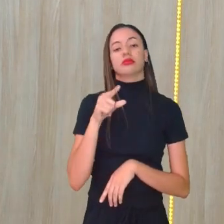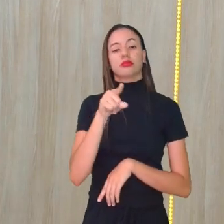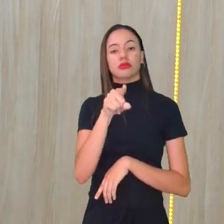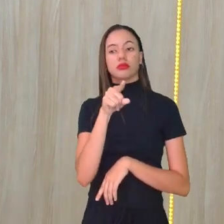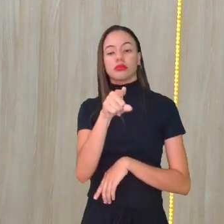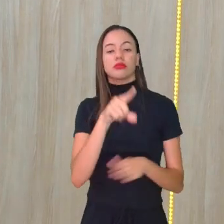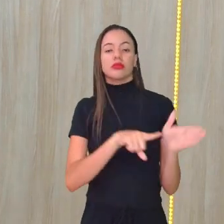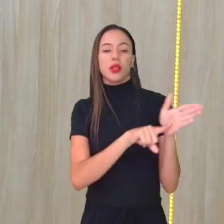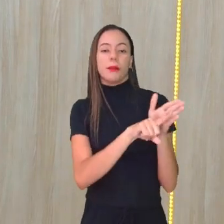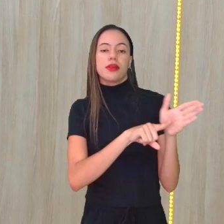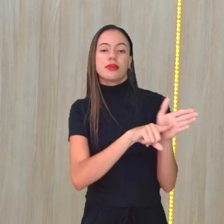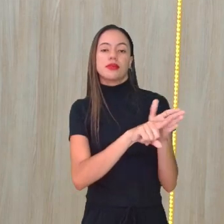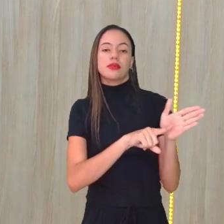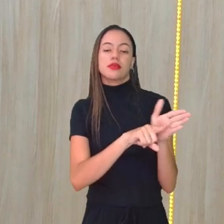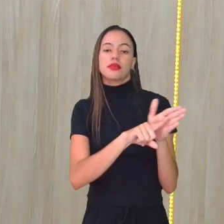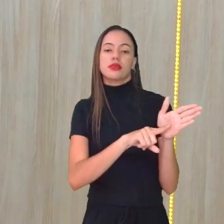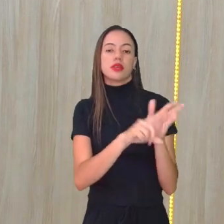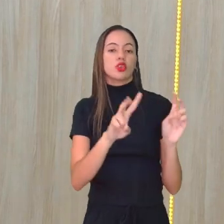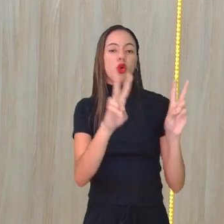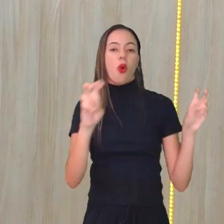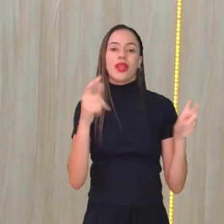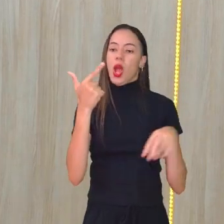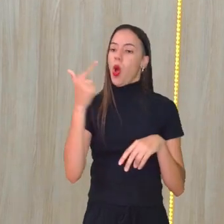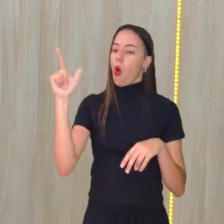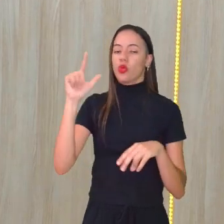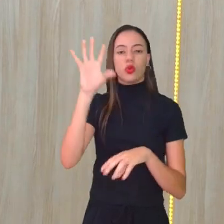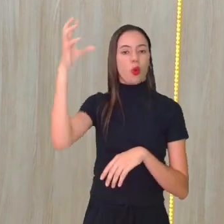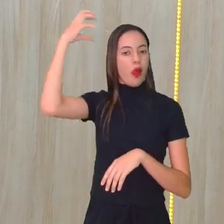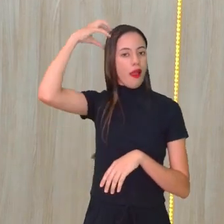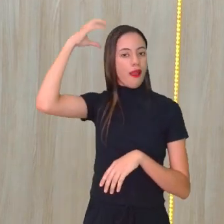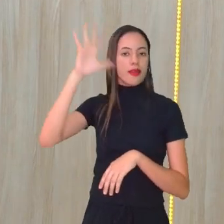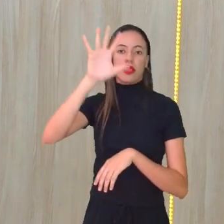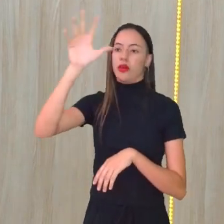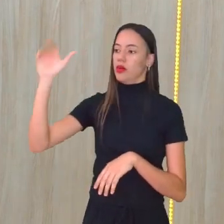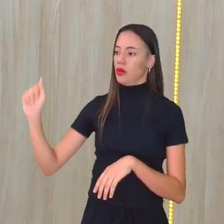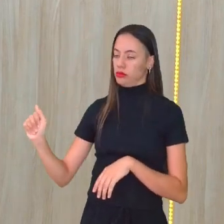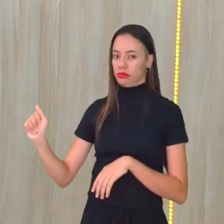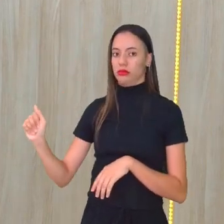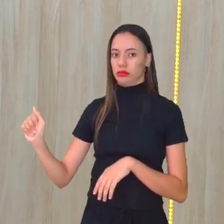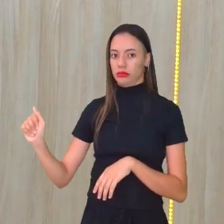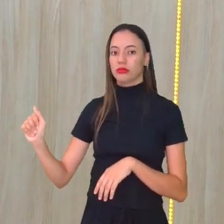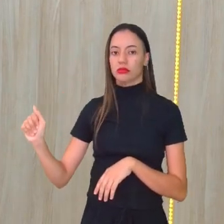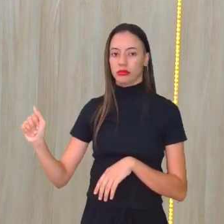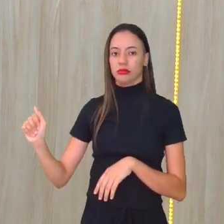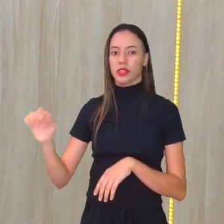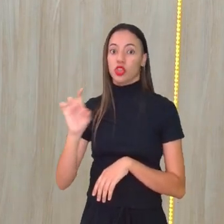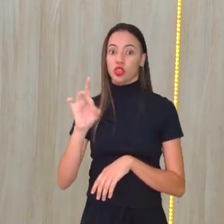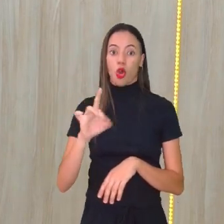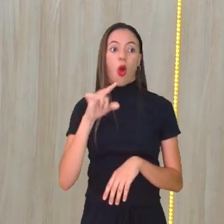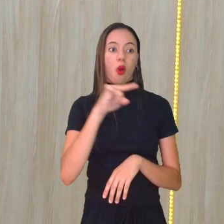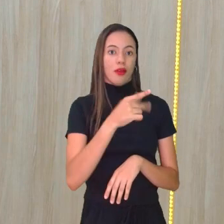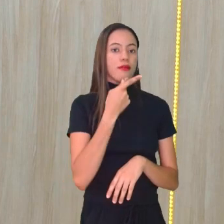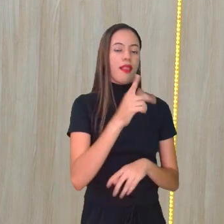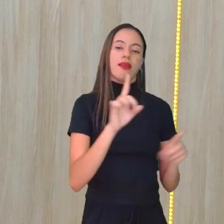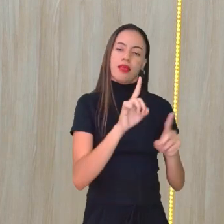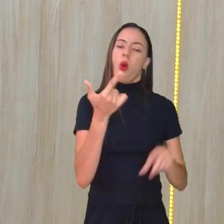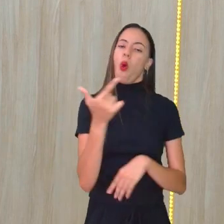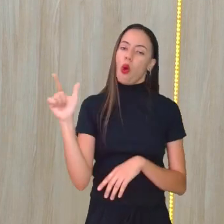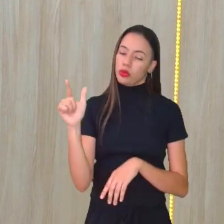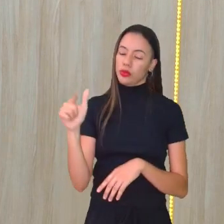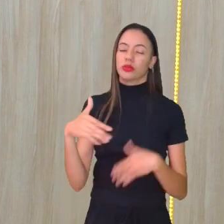vocês pesquisem aí sobre outros reinos africanos que não esses que a gente mencionou. No